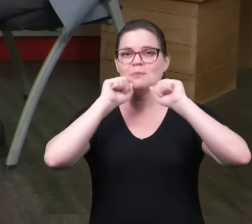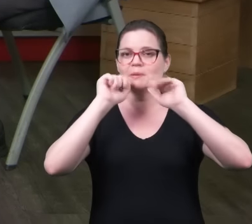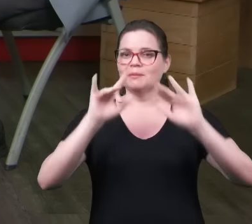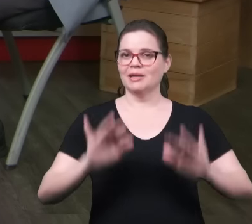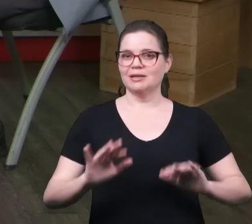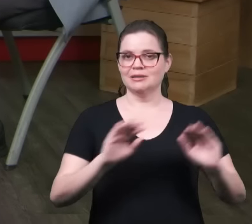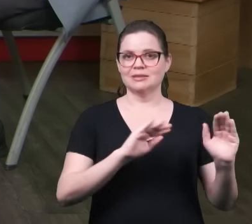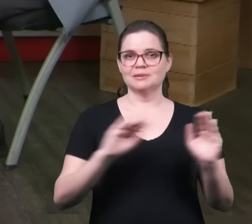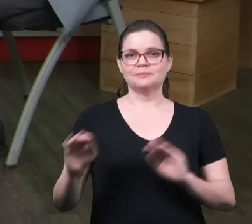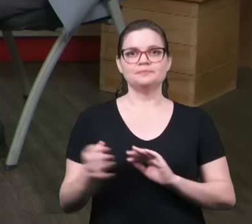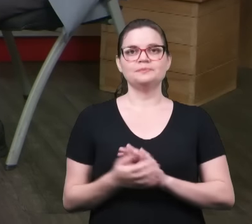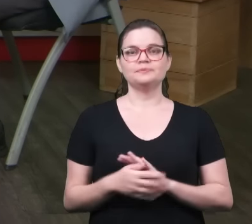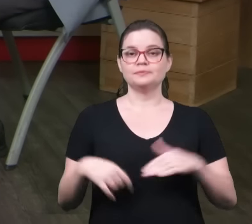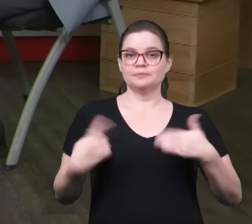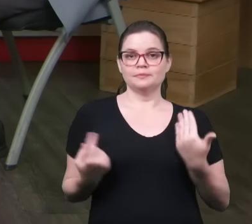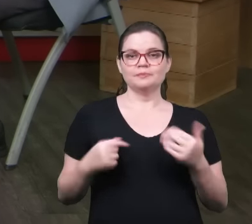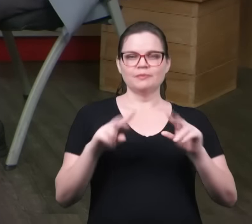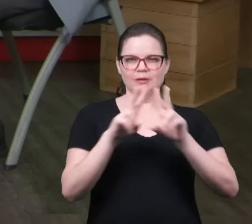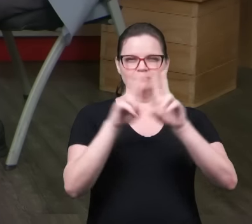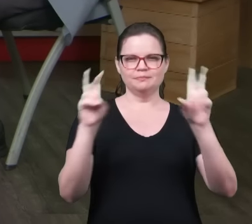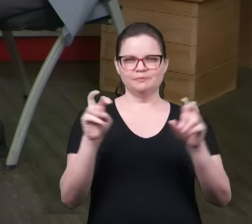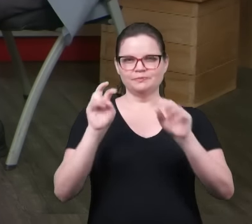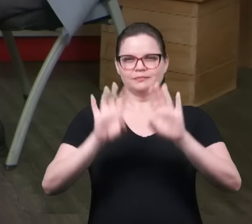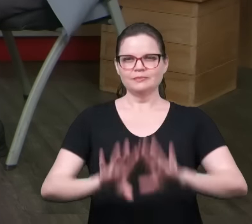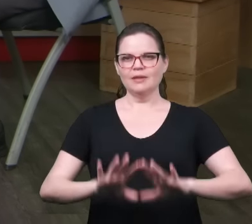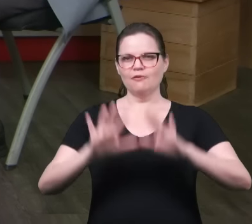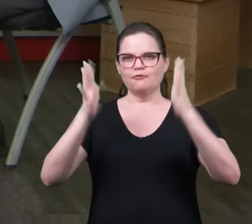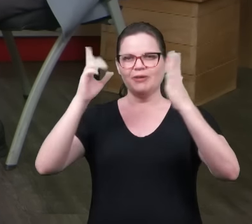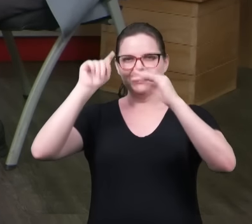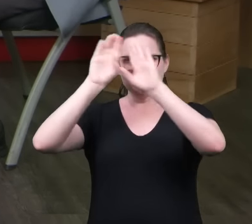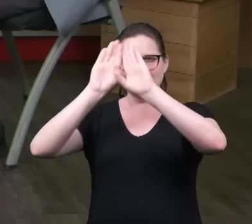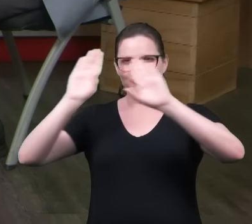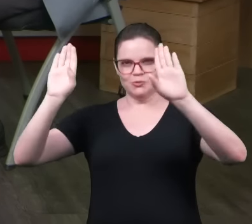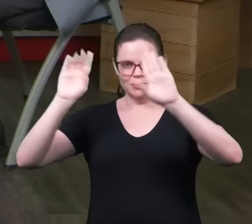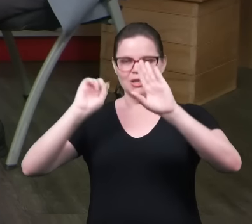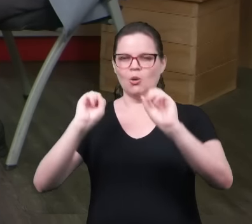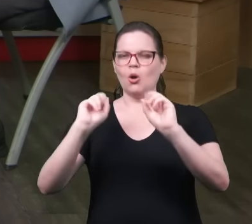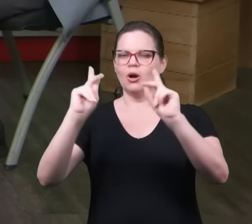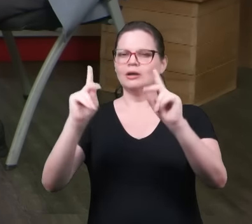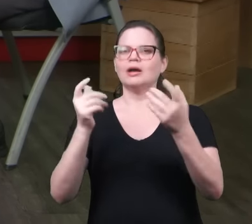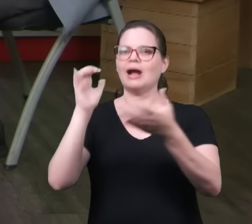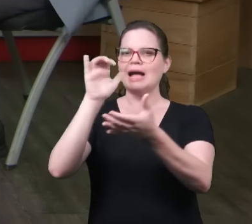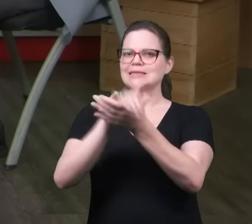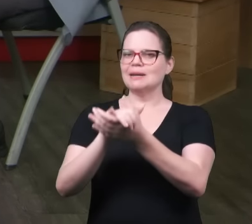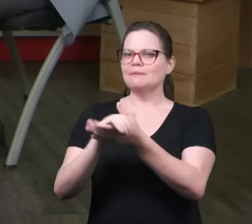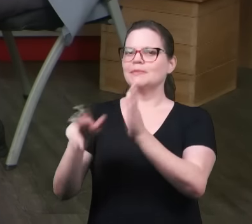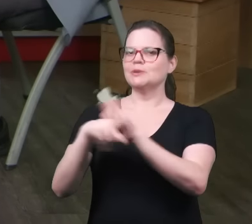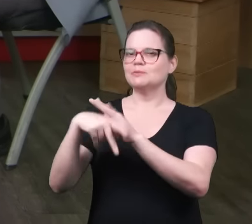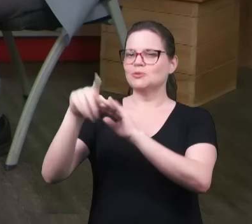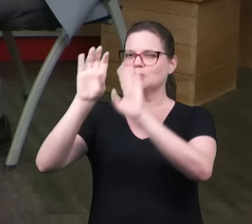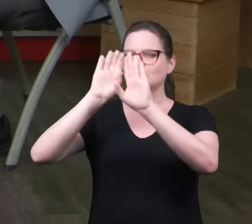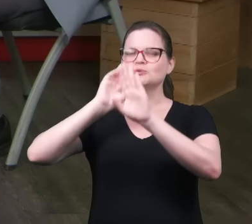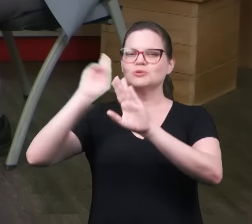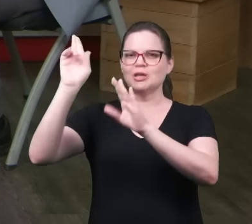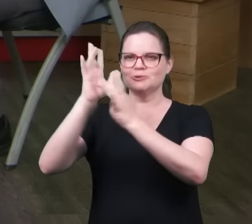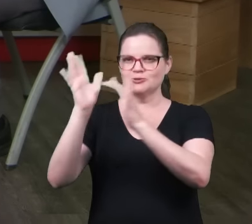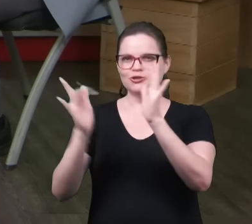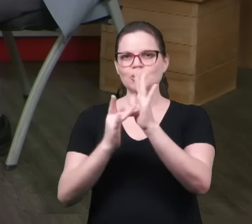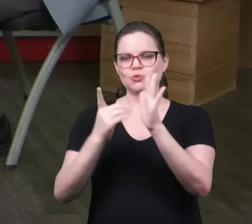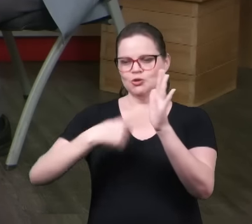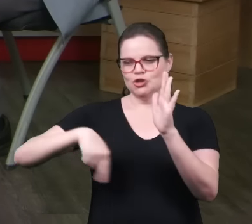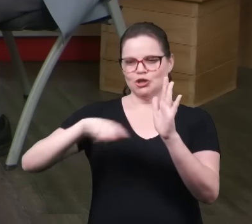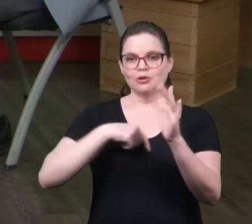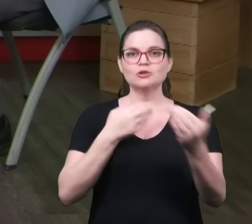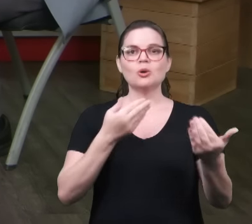fora essa festa celestial, as bodas do Cordeiro, a festa do salvo em